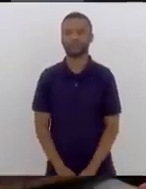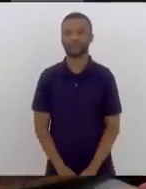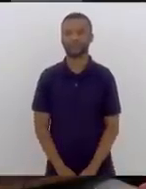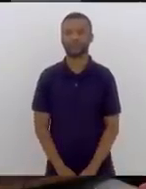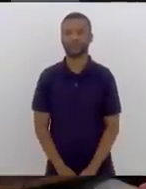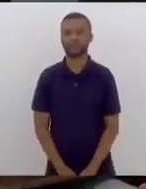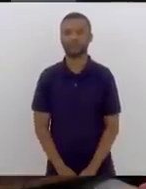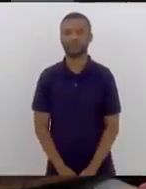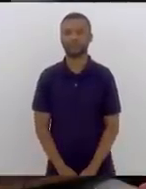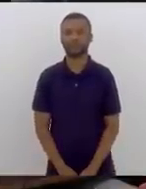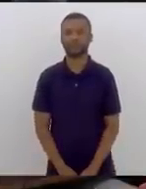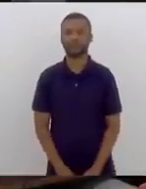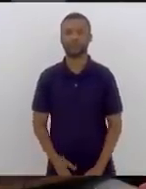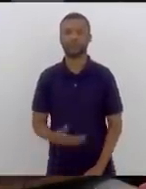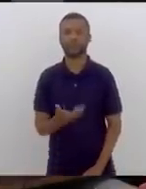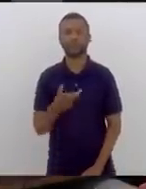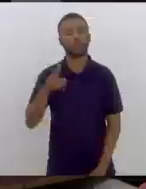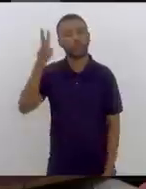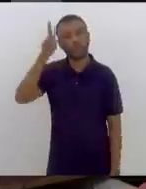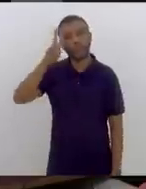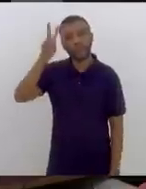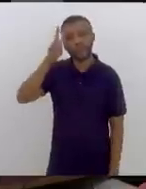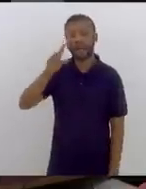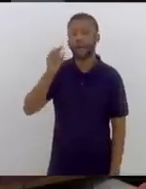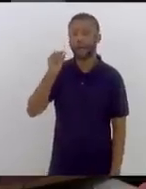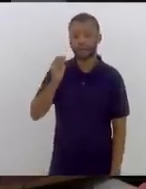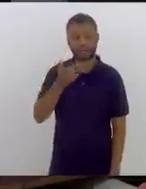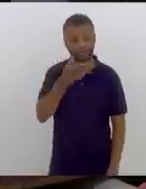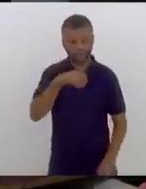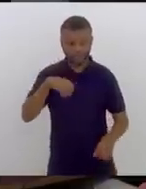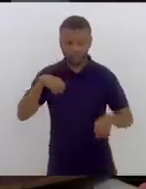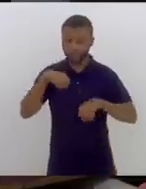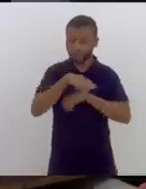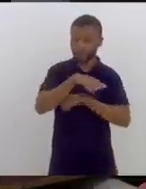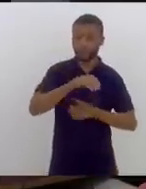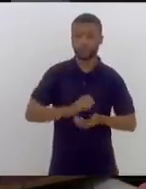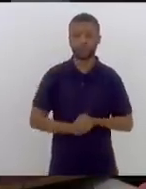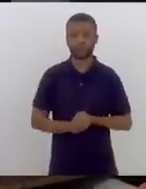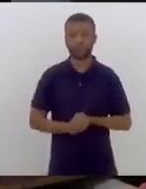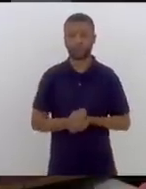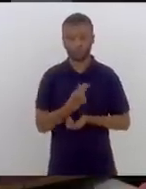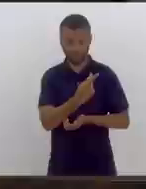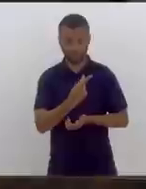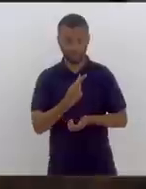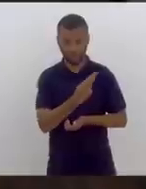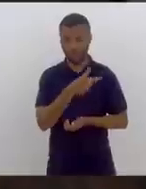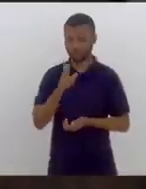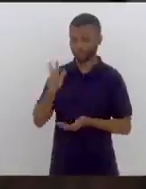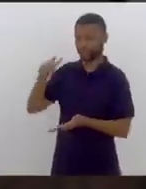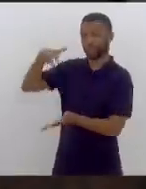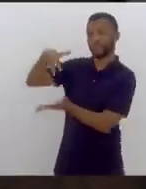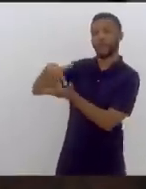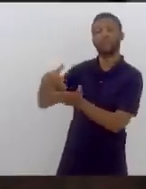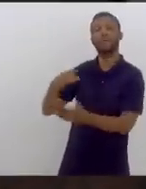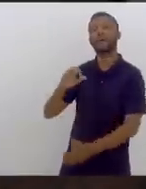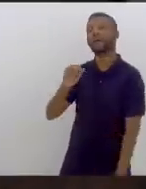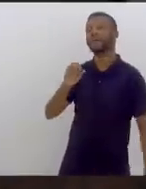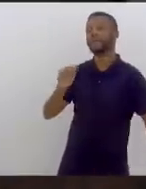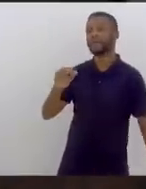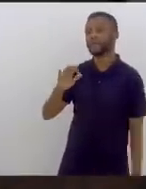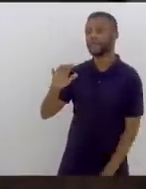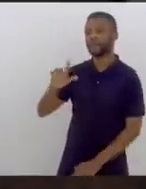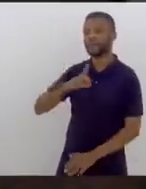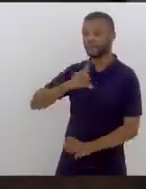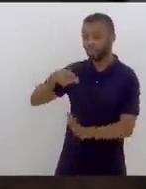Roberto só lembrar lendá-lo que nós tivemos na Casa Civil foi assumido